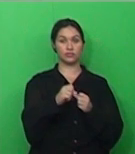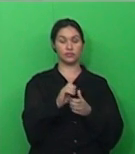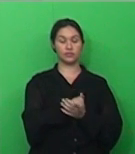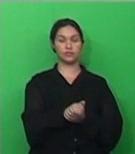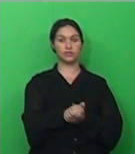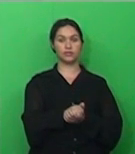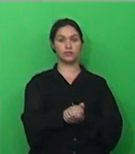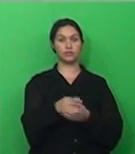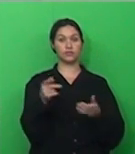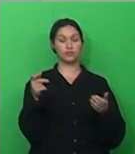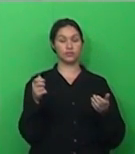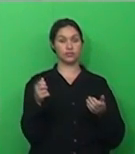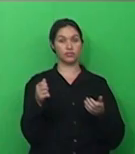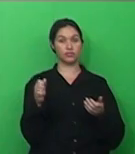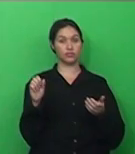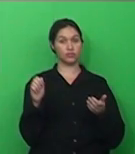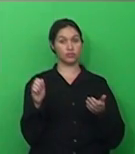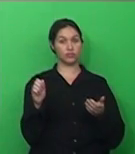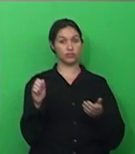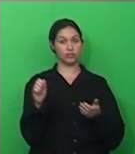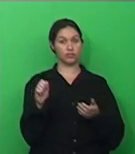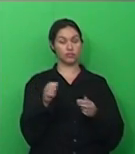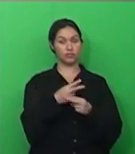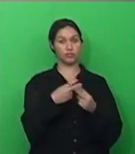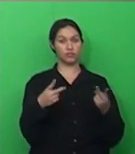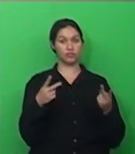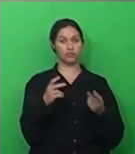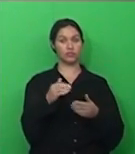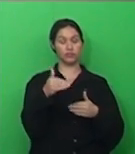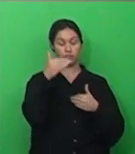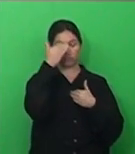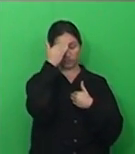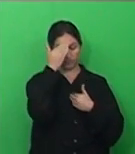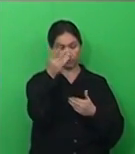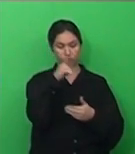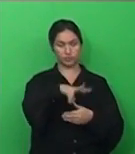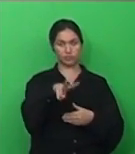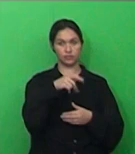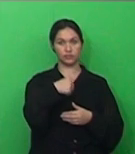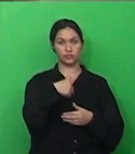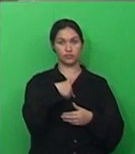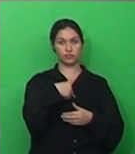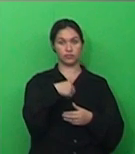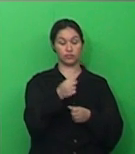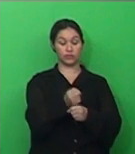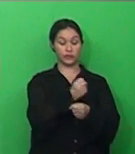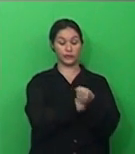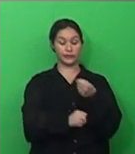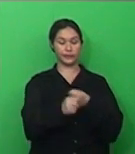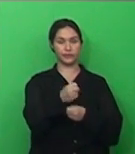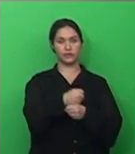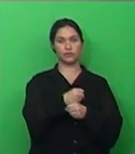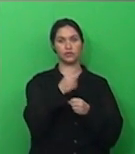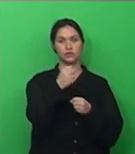vontade. Uma parte, vereador, e eu já agradecendo também, obrigado. Eu, no mandato passado, ano passado,